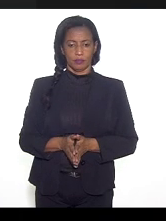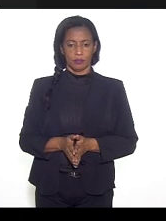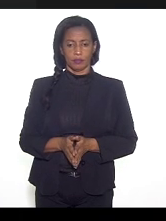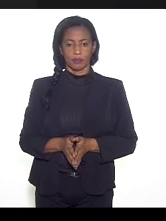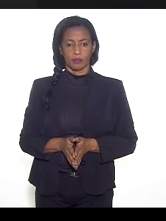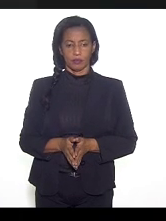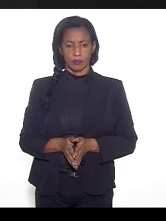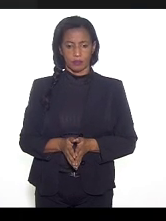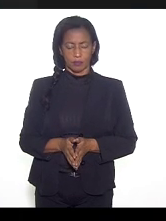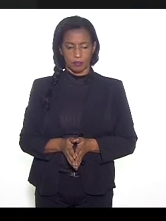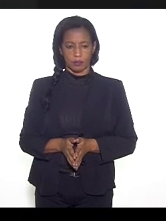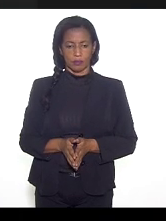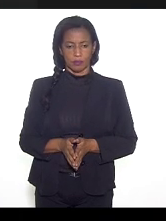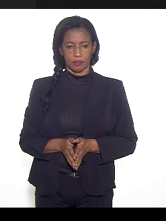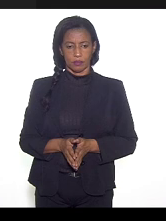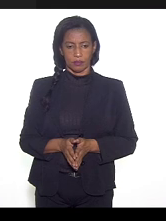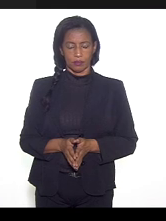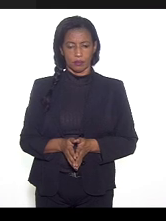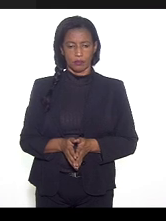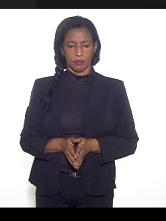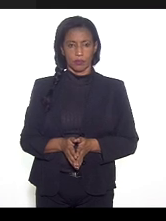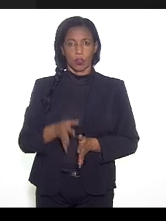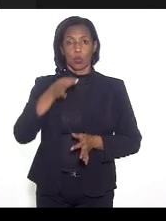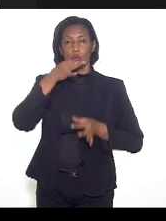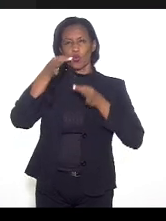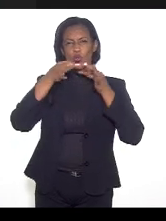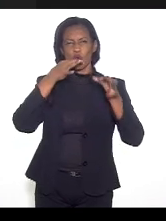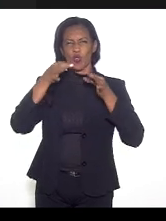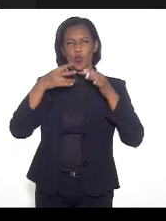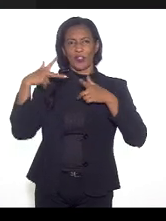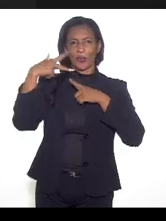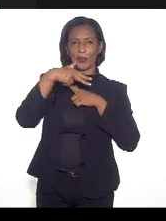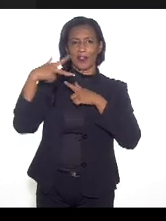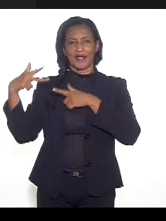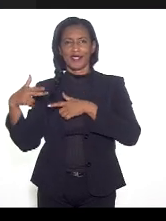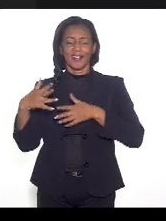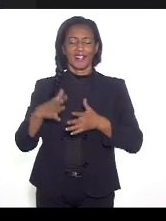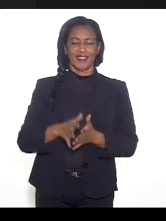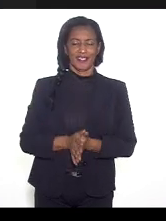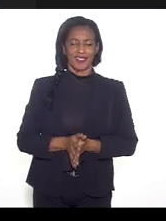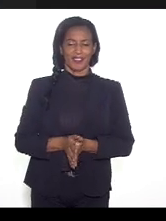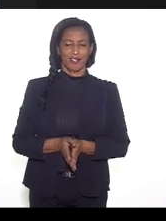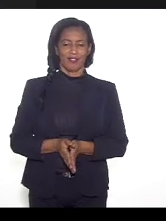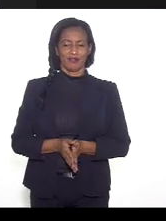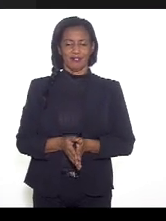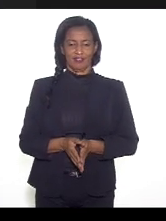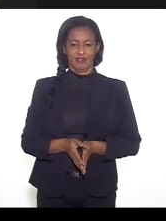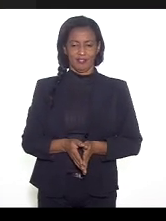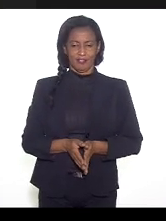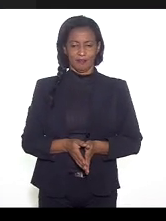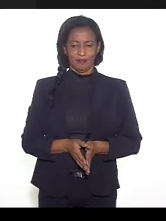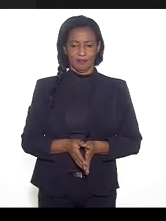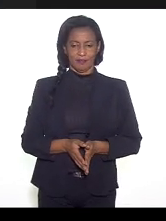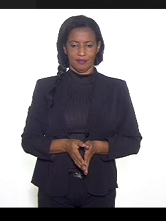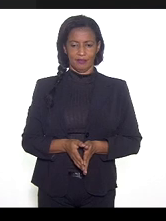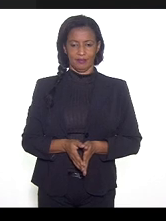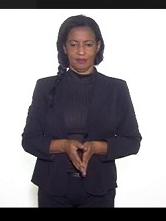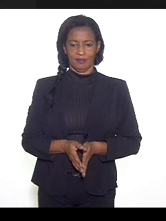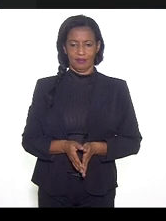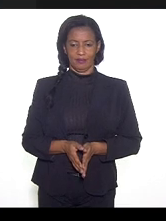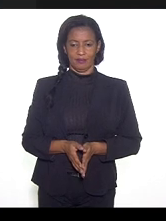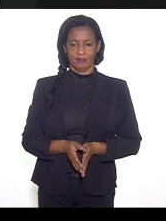caminho... Oi, está me ouvindo? Oi, a tua conexão está instável, estava dando um delay aqui para a gente. Espera aí, voltou agora?